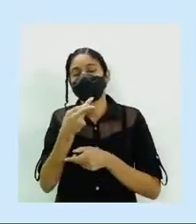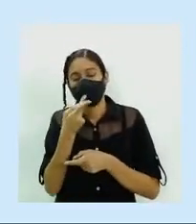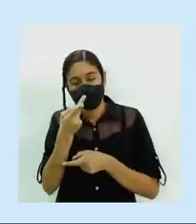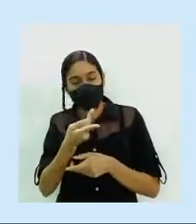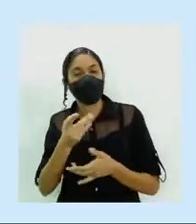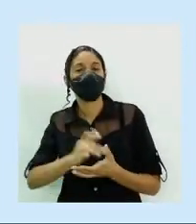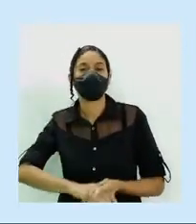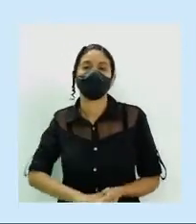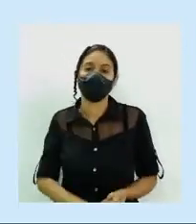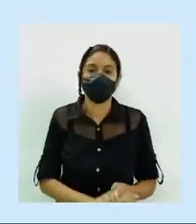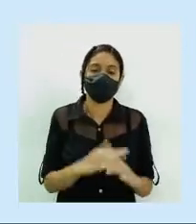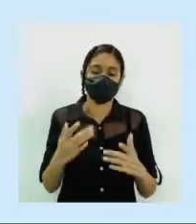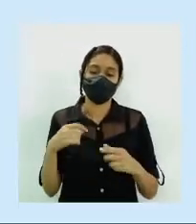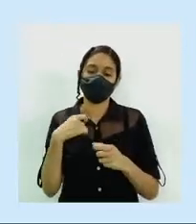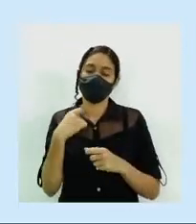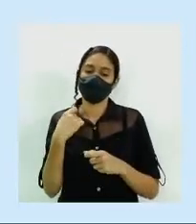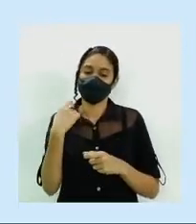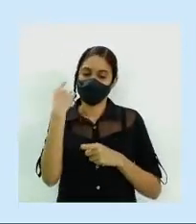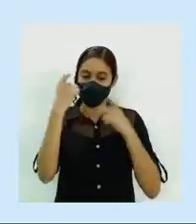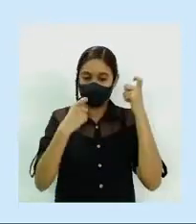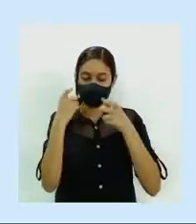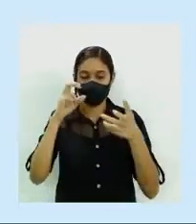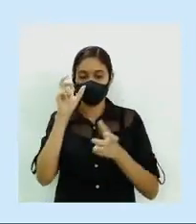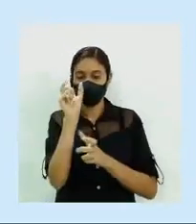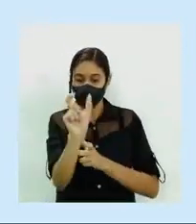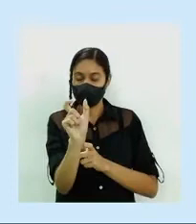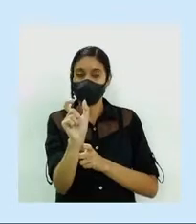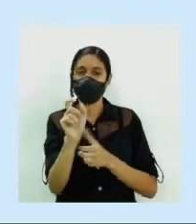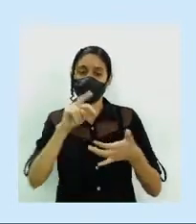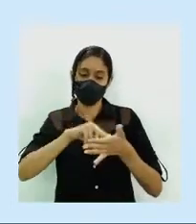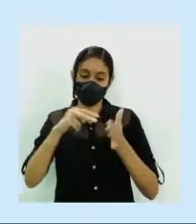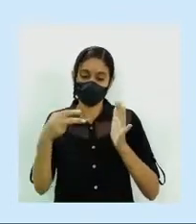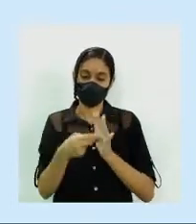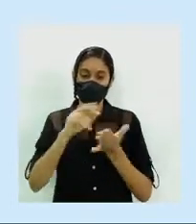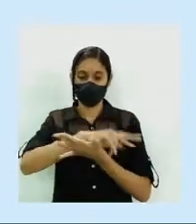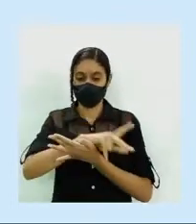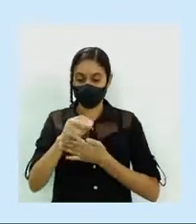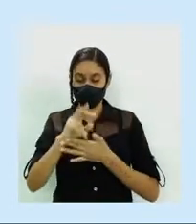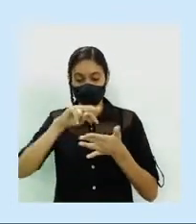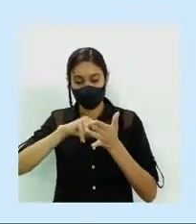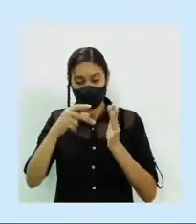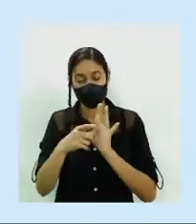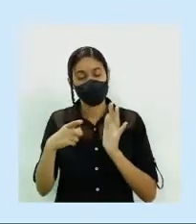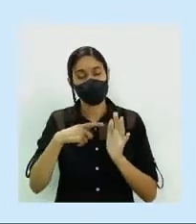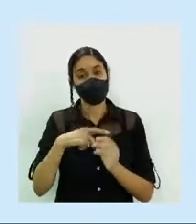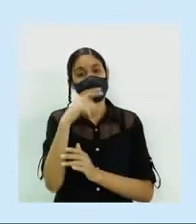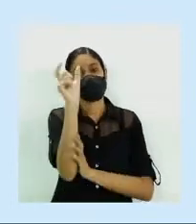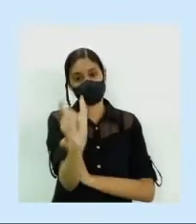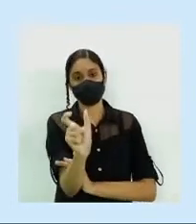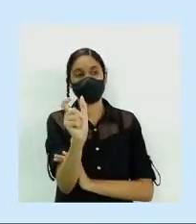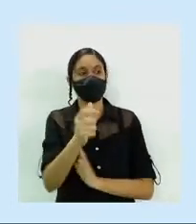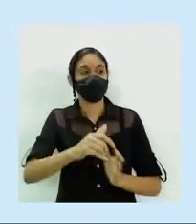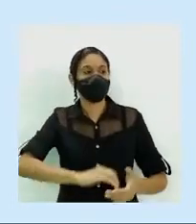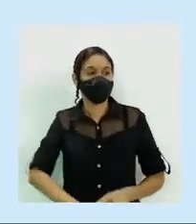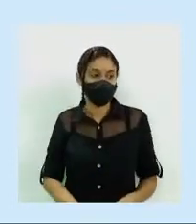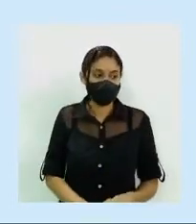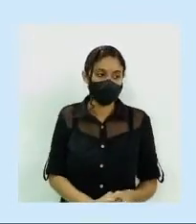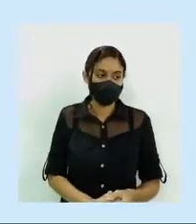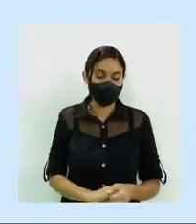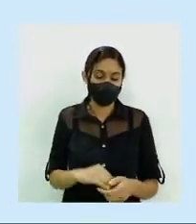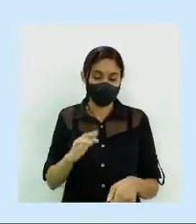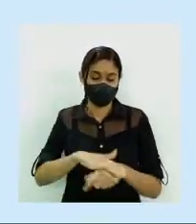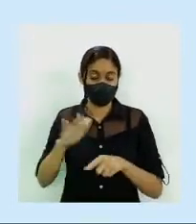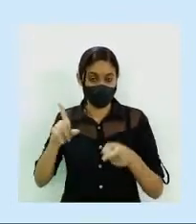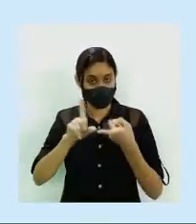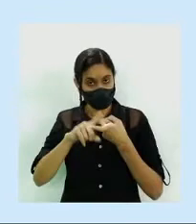se preocupar com a palavra e o seu significado, ou os diversos significados que a palavra tem. Mais